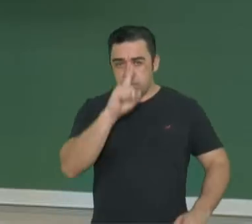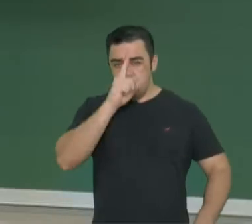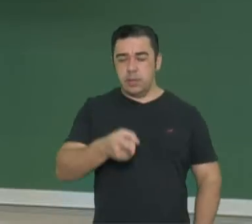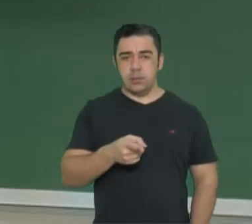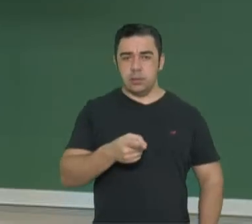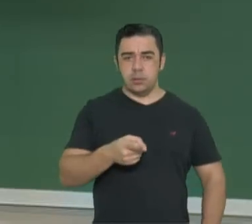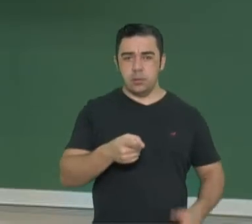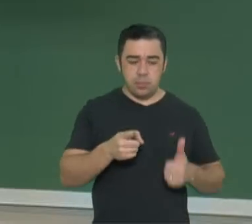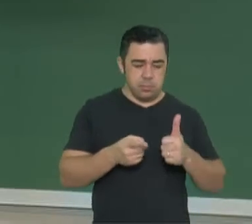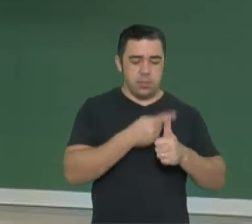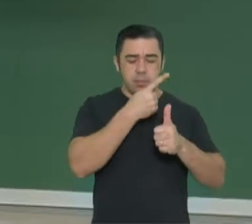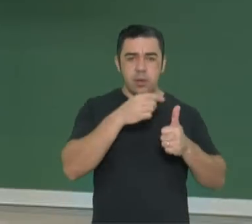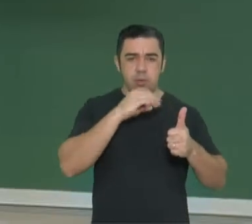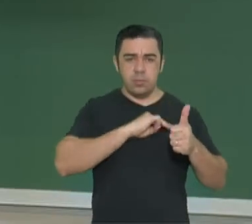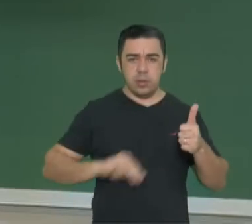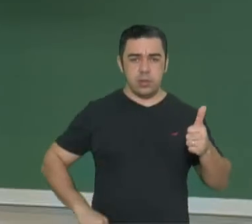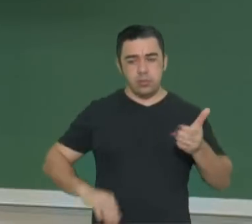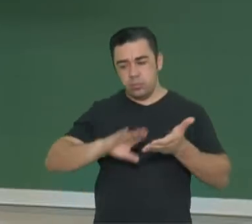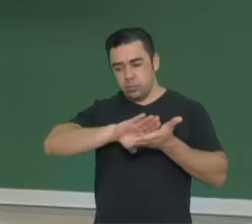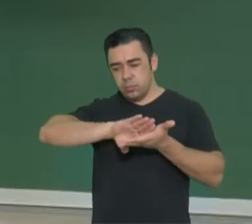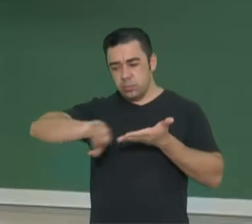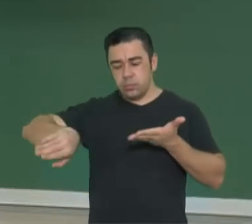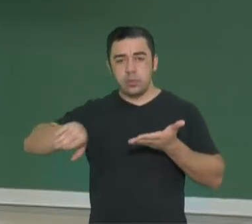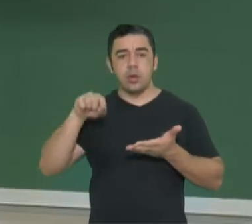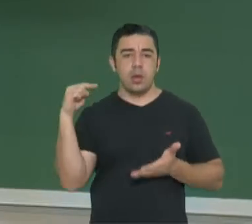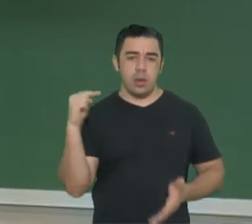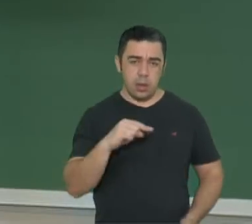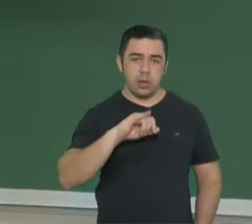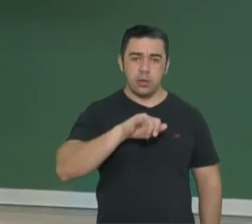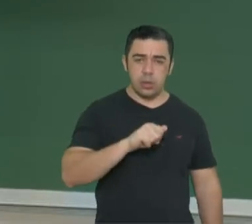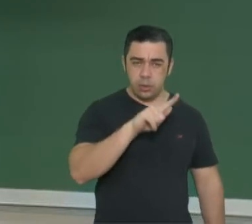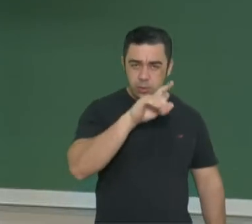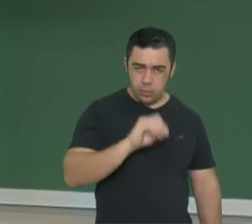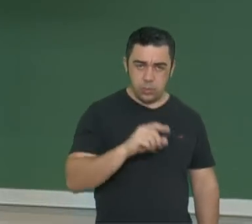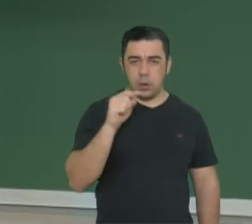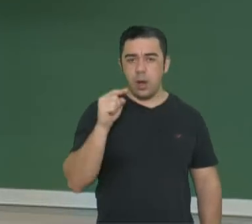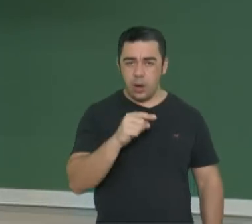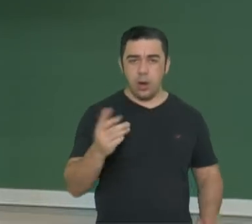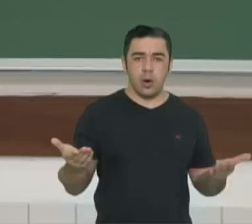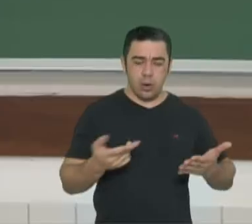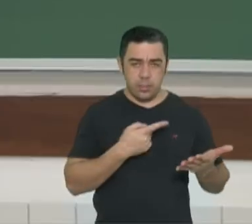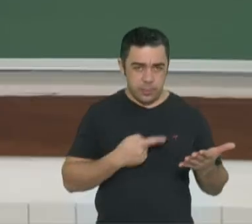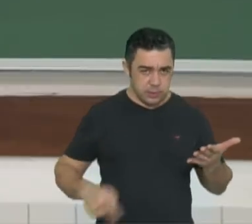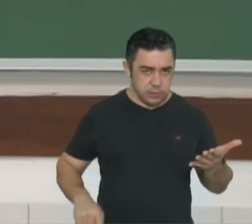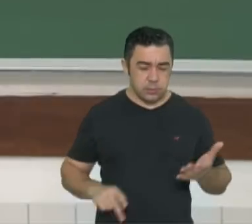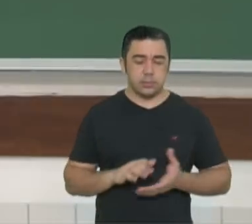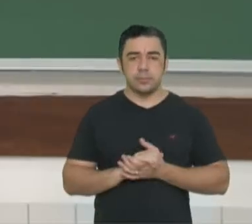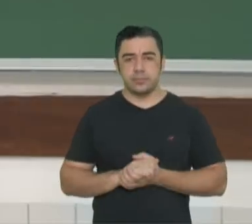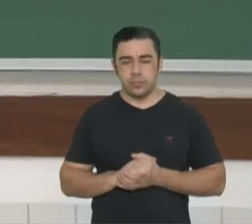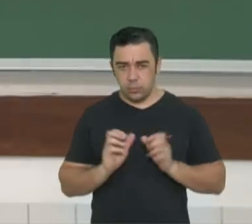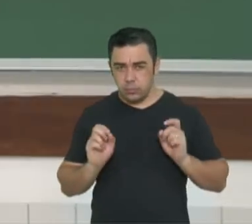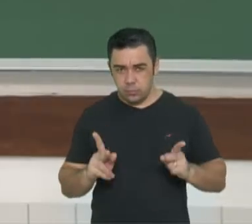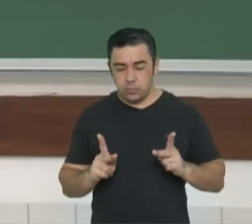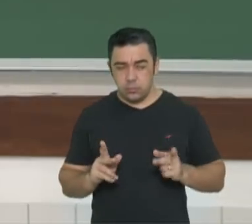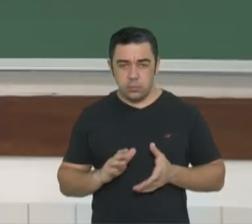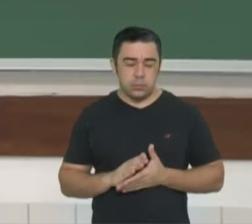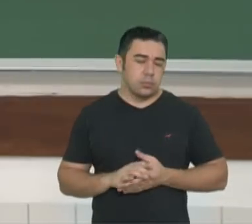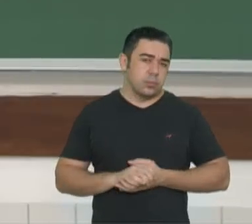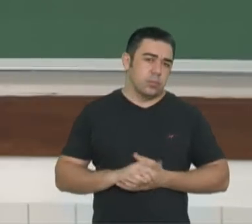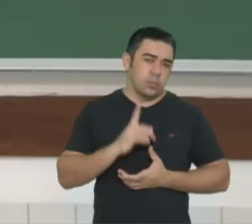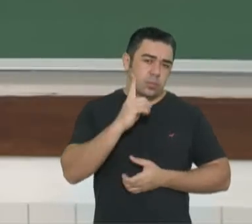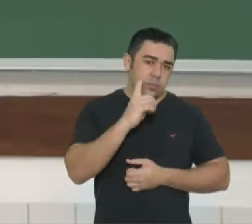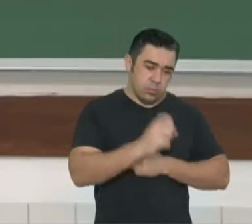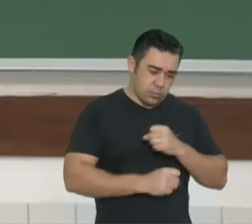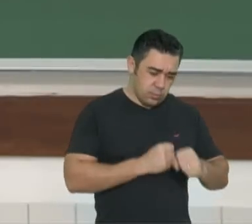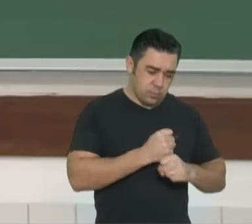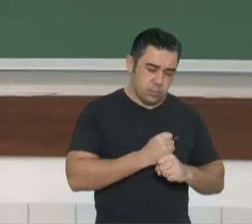presidencialista. E o Jango teria os poderes de presidente como nós conhecemos. Ok? Então, 1 ano e